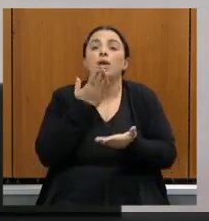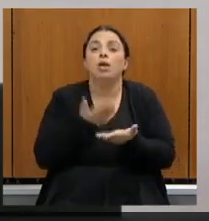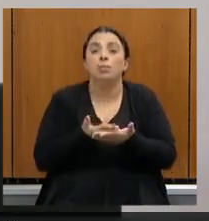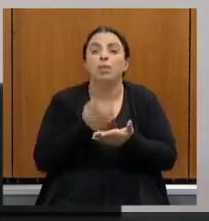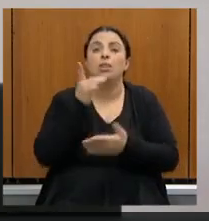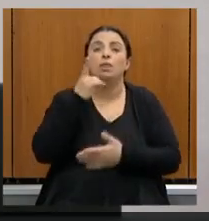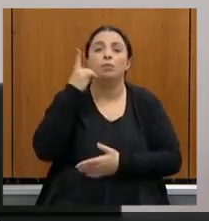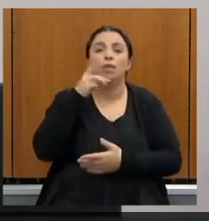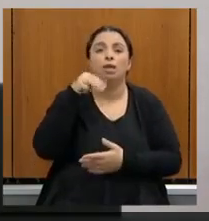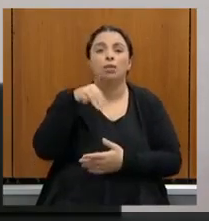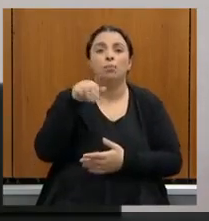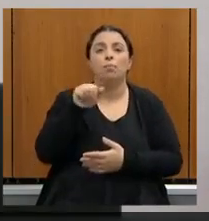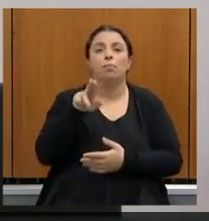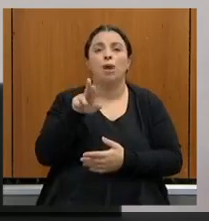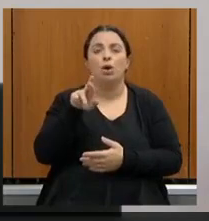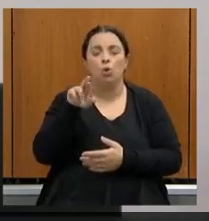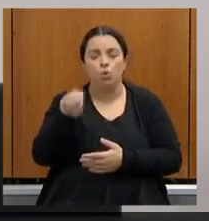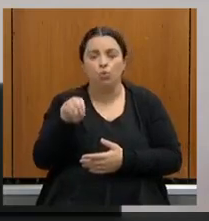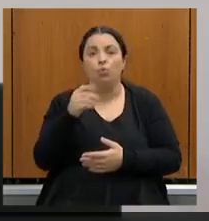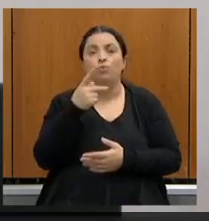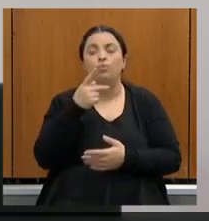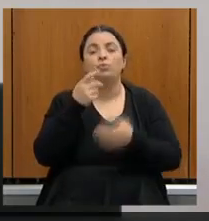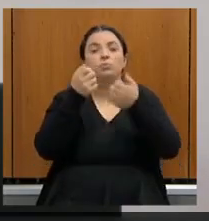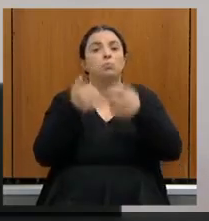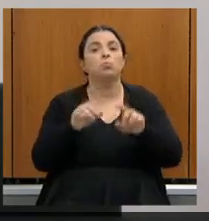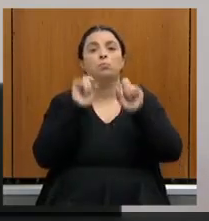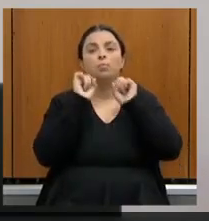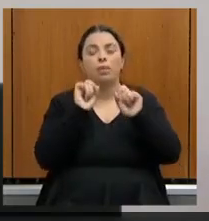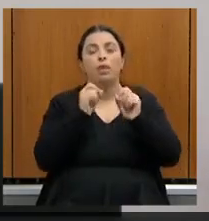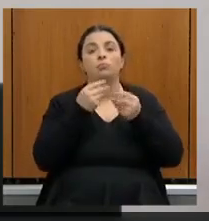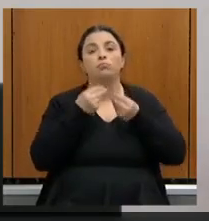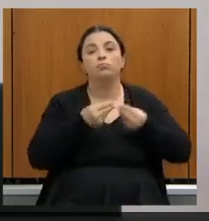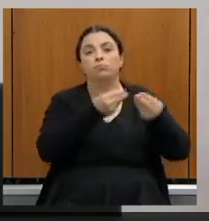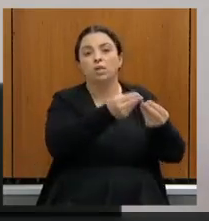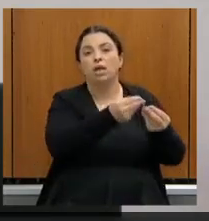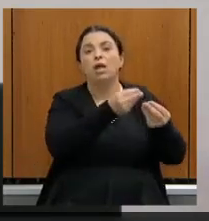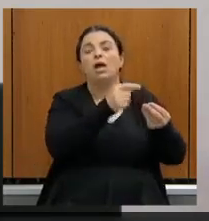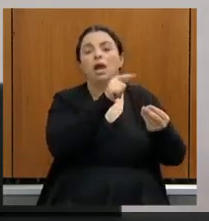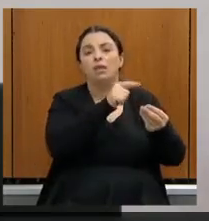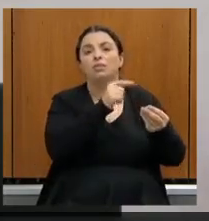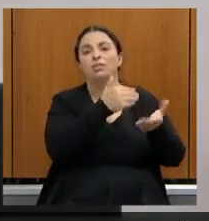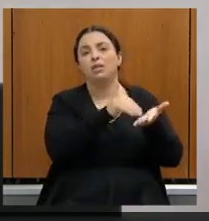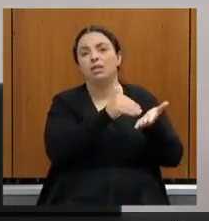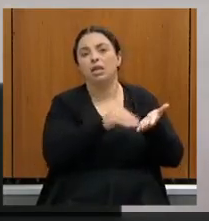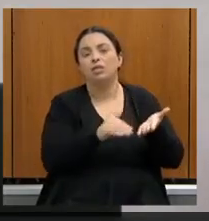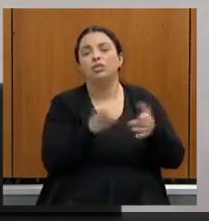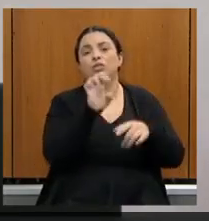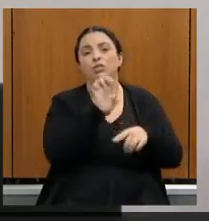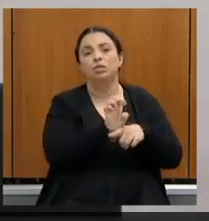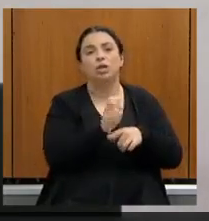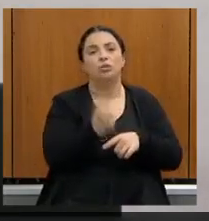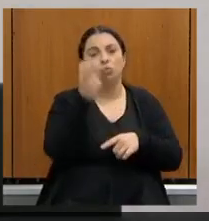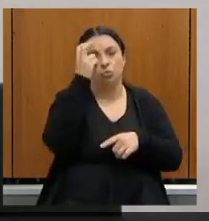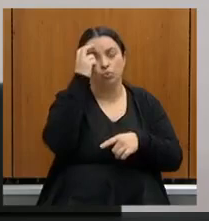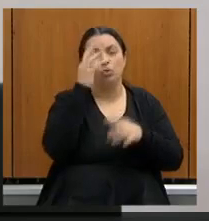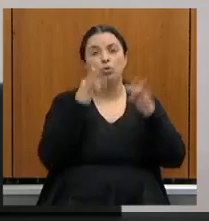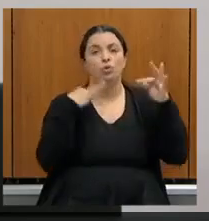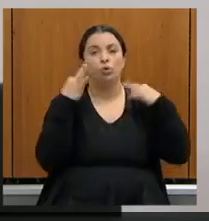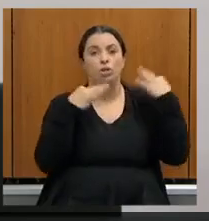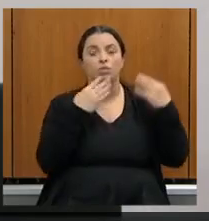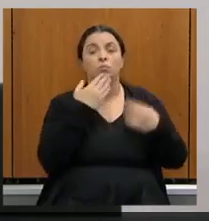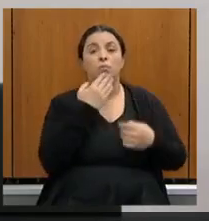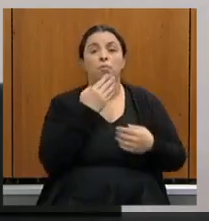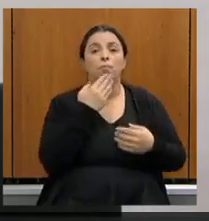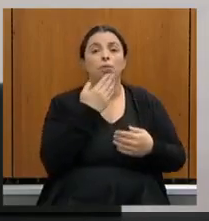o seguinte teor requer que seja encaminhada a Secretaria de Estado de Cultura e Turismo pedir de providências para